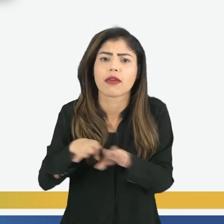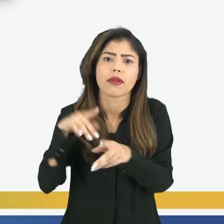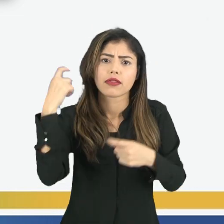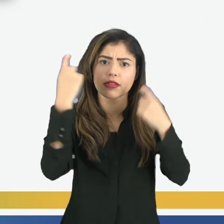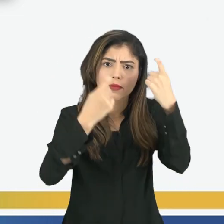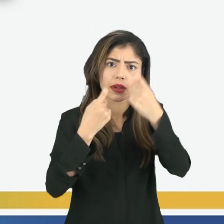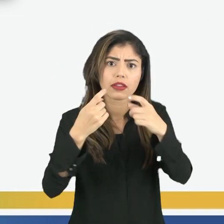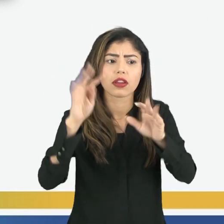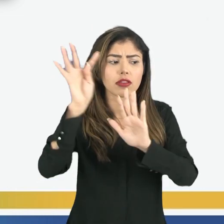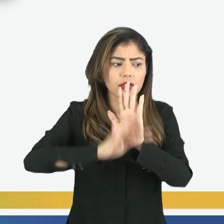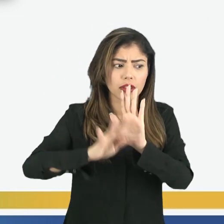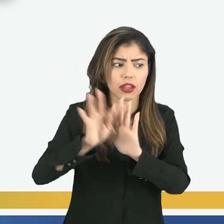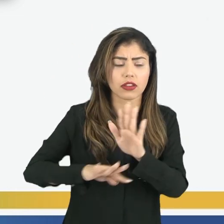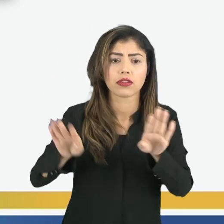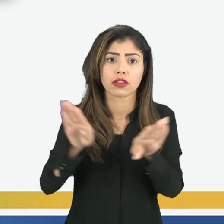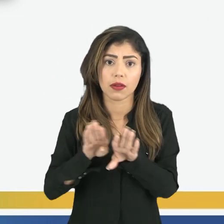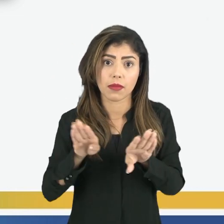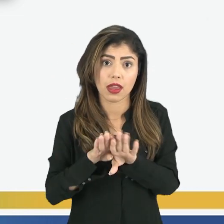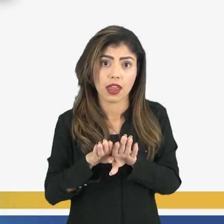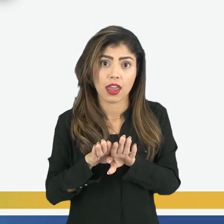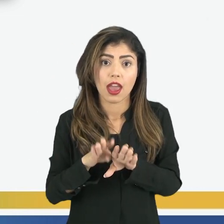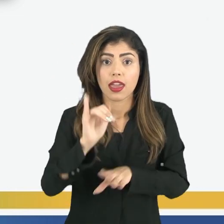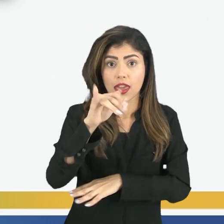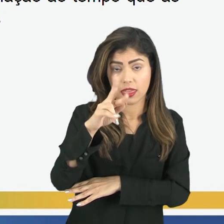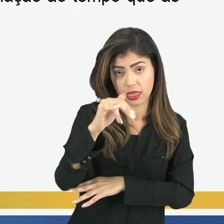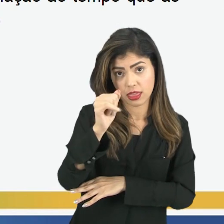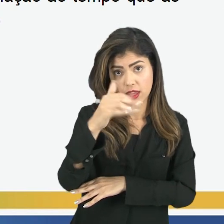expresso no texto e a intenção do autor.